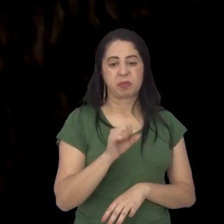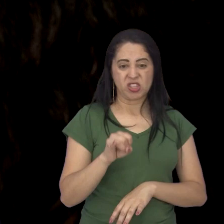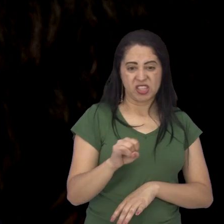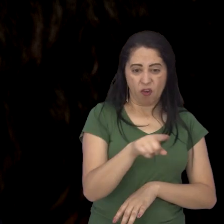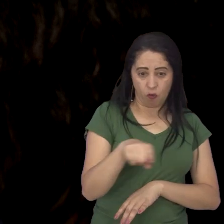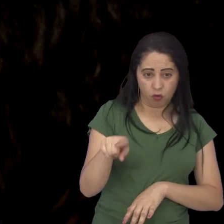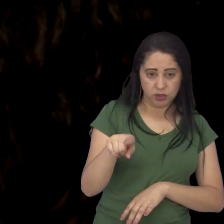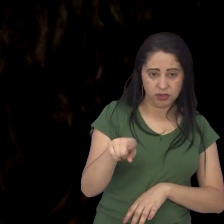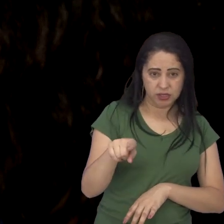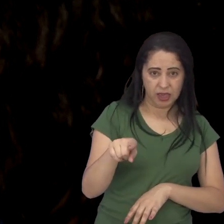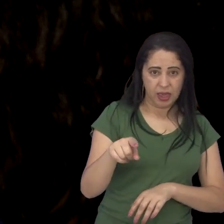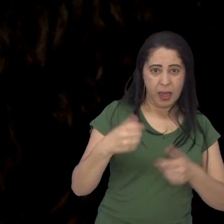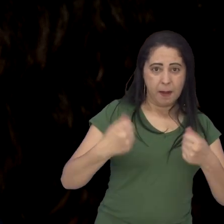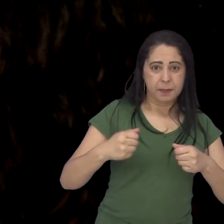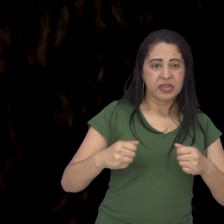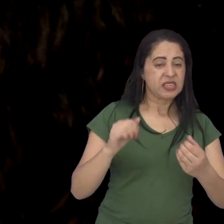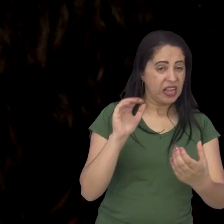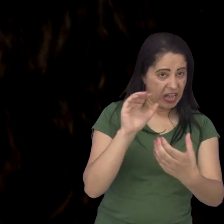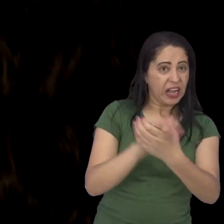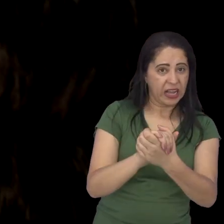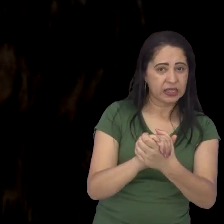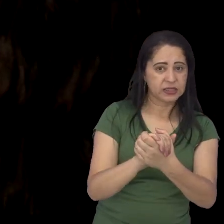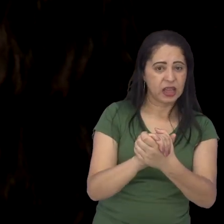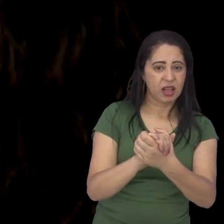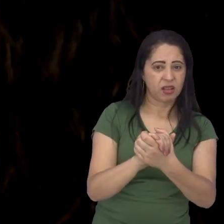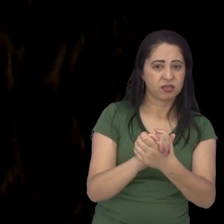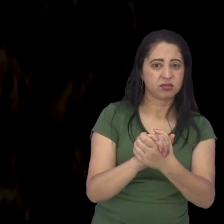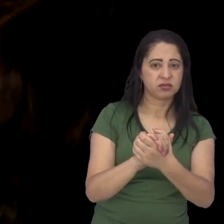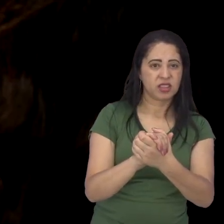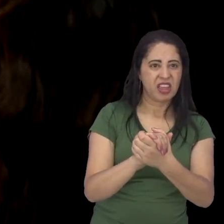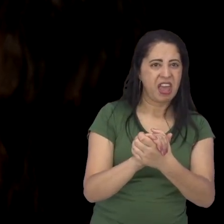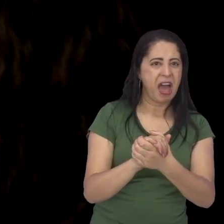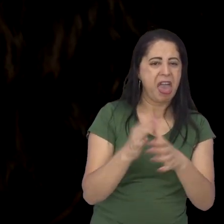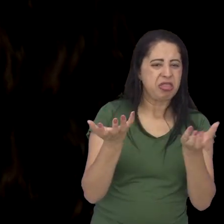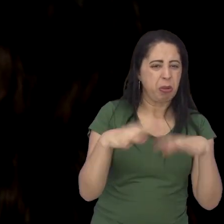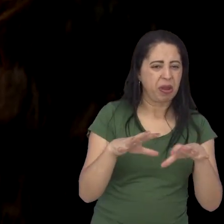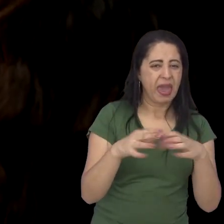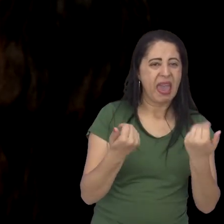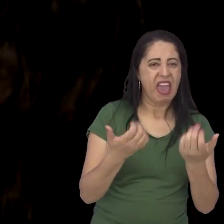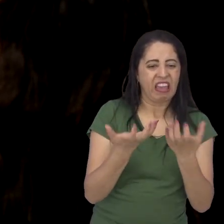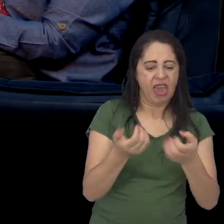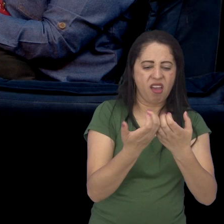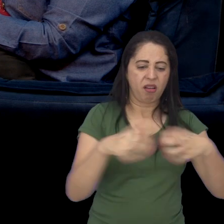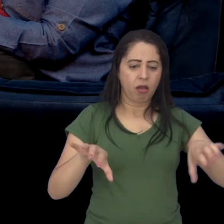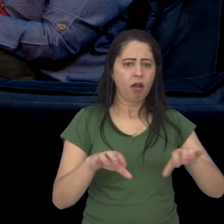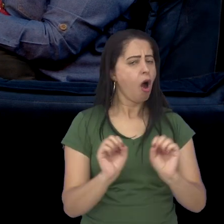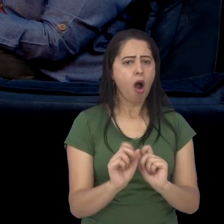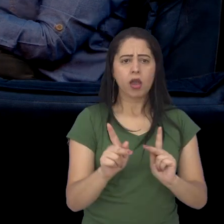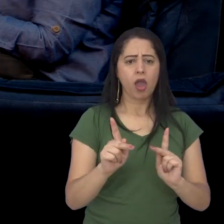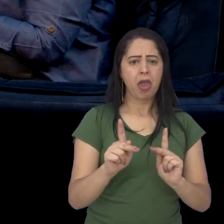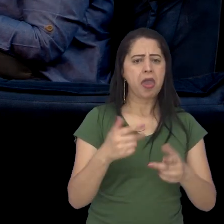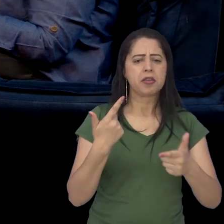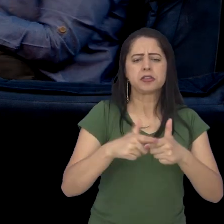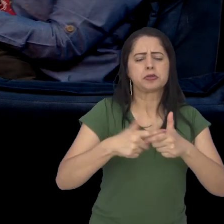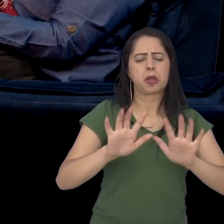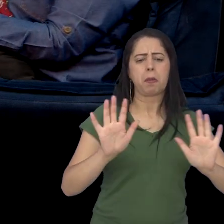dia você estiver casado e não quiser mais ficar, você simplesmente vai embora. Você tem suas coisas. Independência,